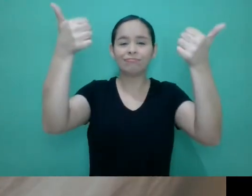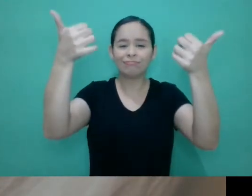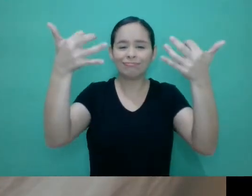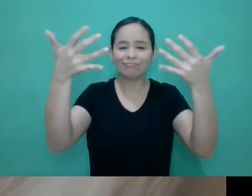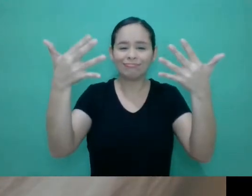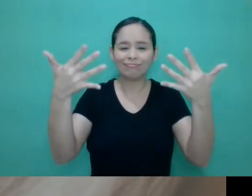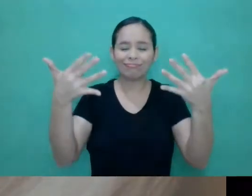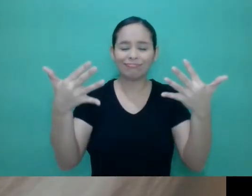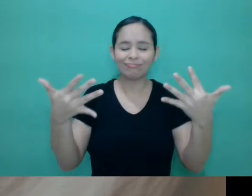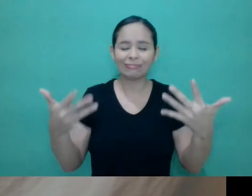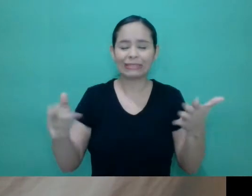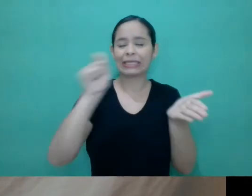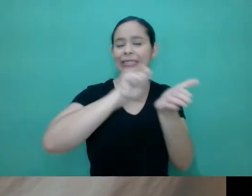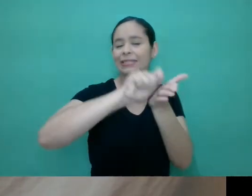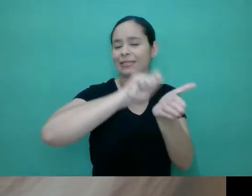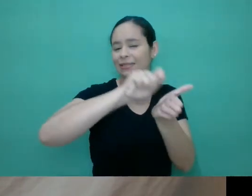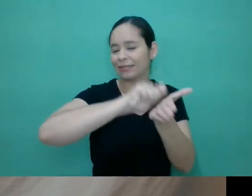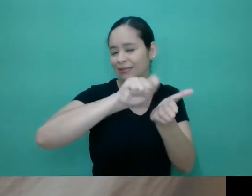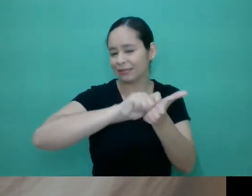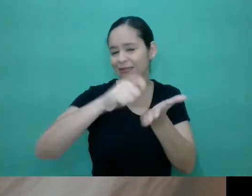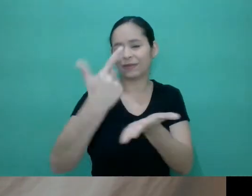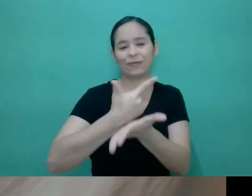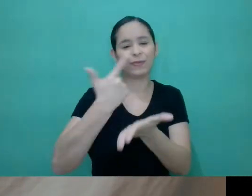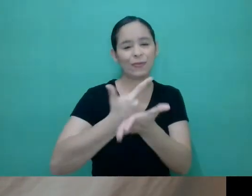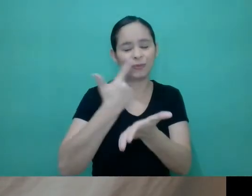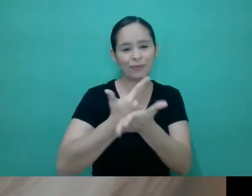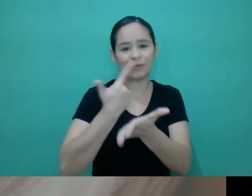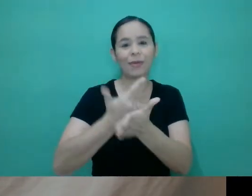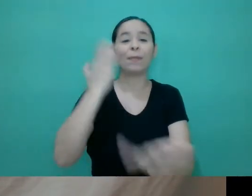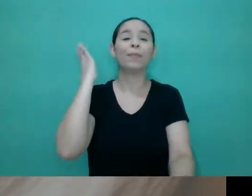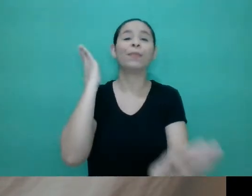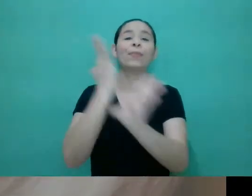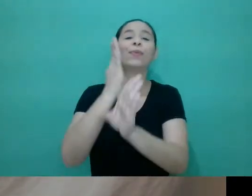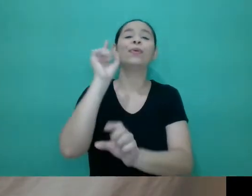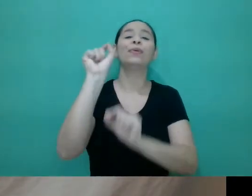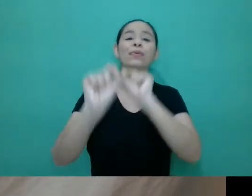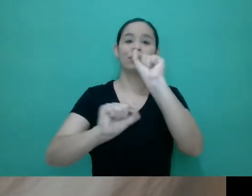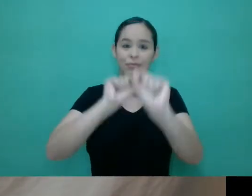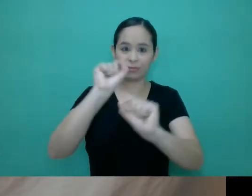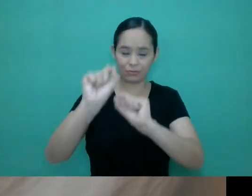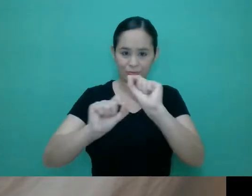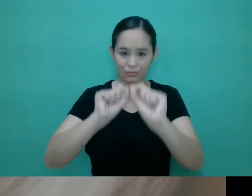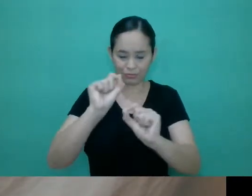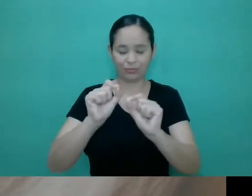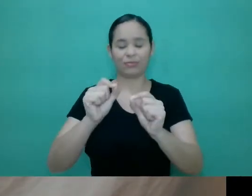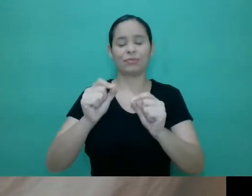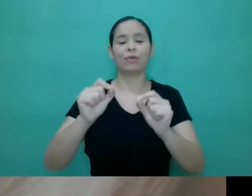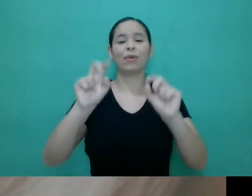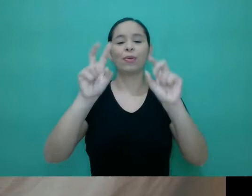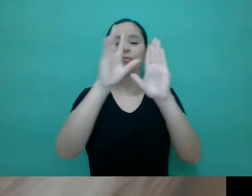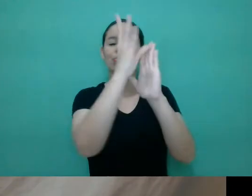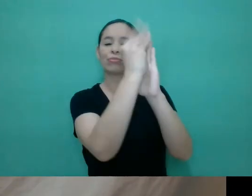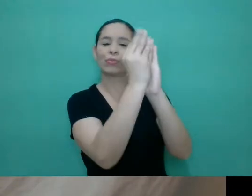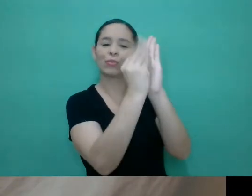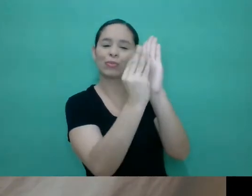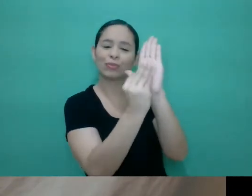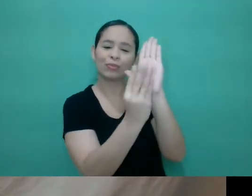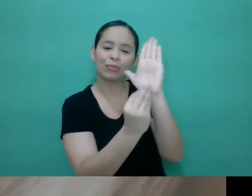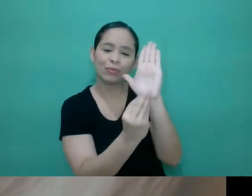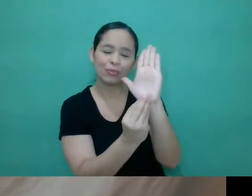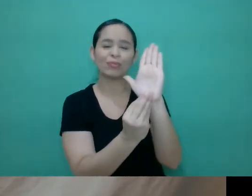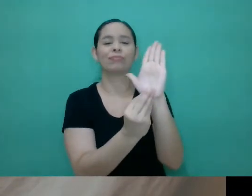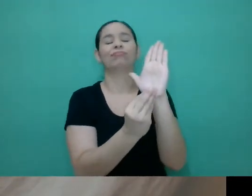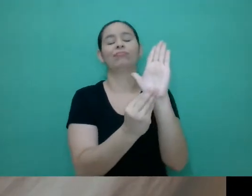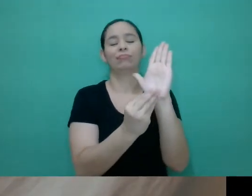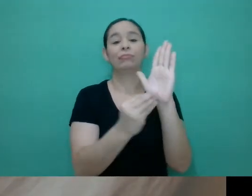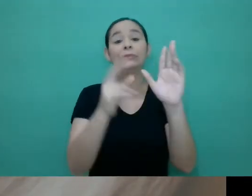né, esse livro e deu esse nome devido à matéria e ao conteúdo experimental que tinha